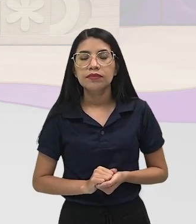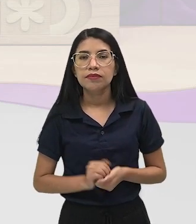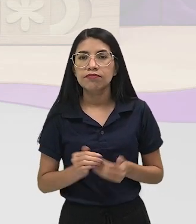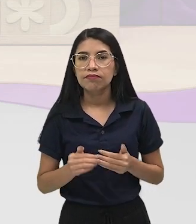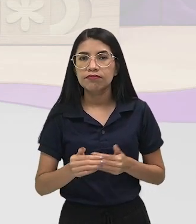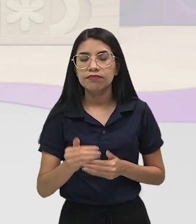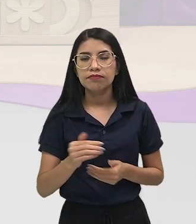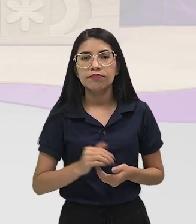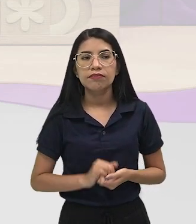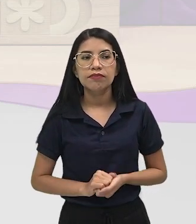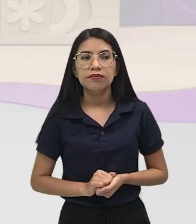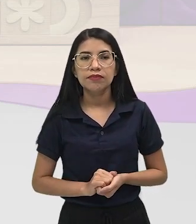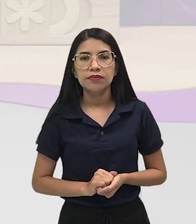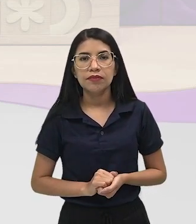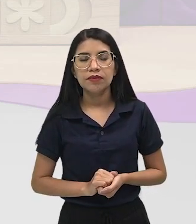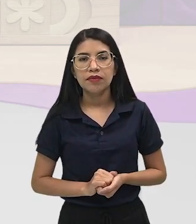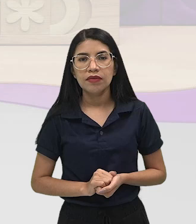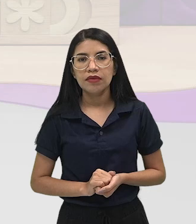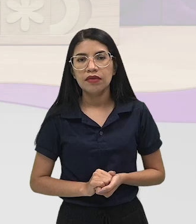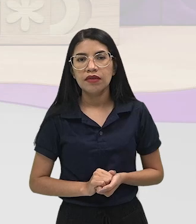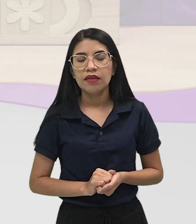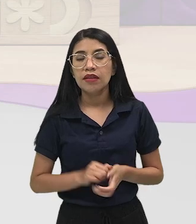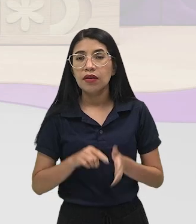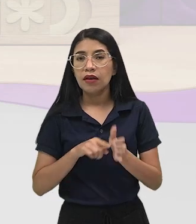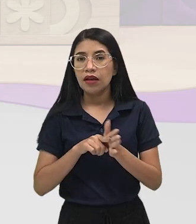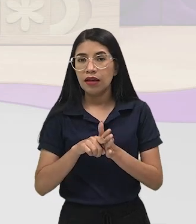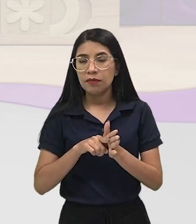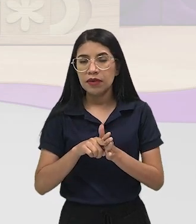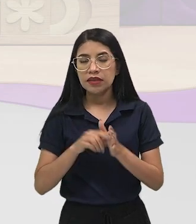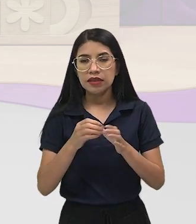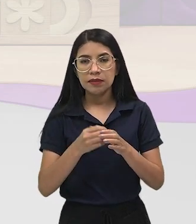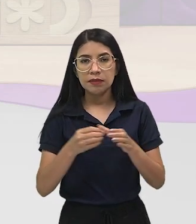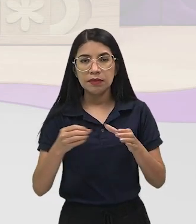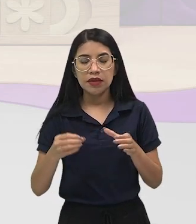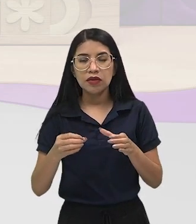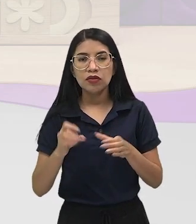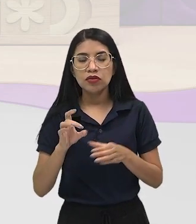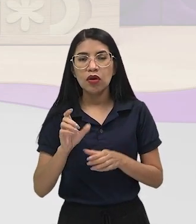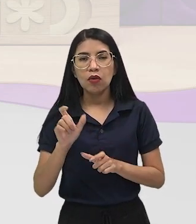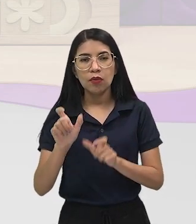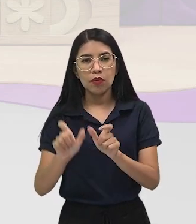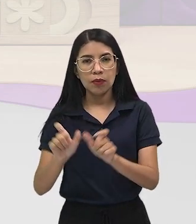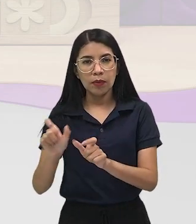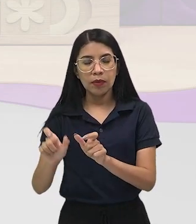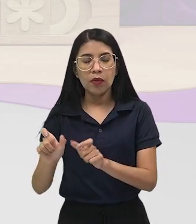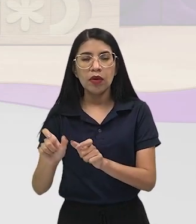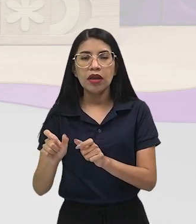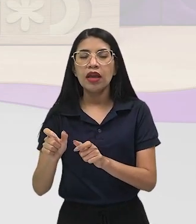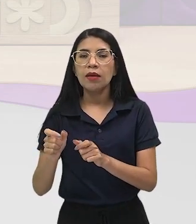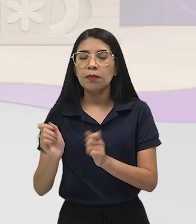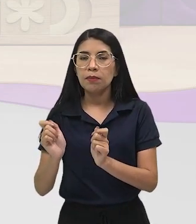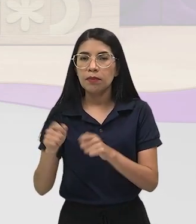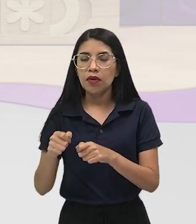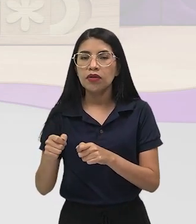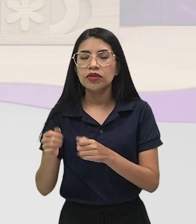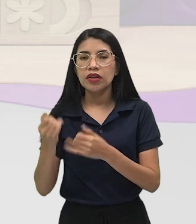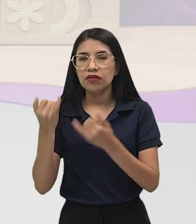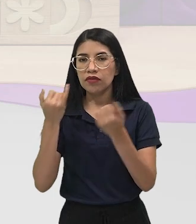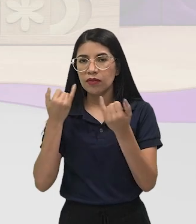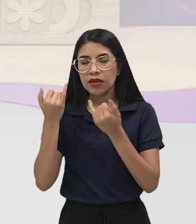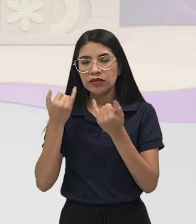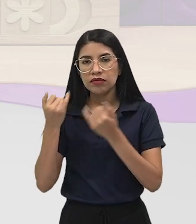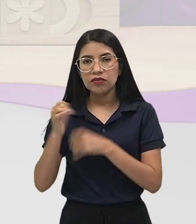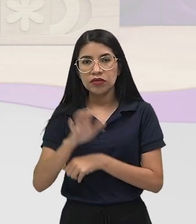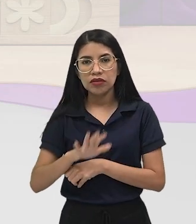Olha só o que, é que nós temos agora. Na pesquisa amostral, apenas os indivíduos da amostra fornecem dados sobre a